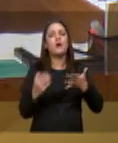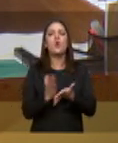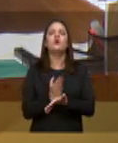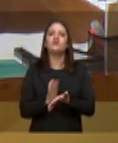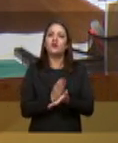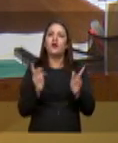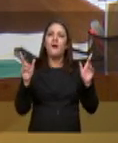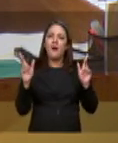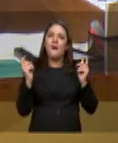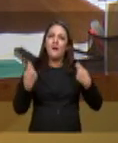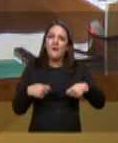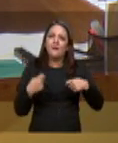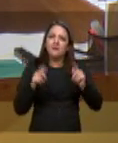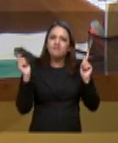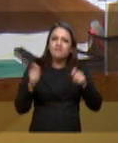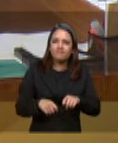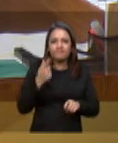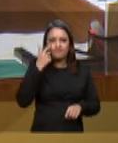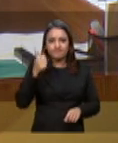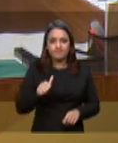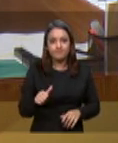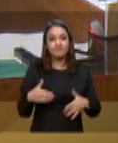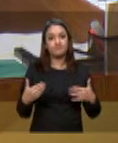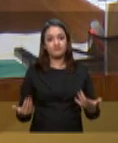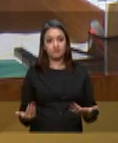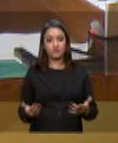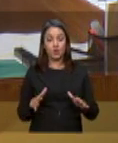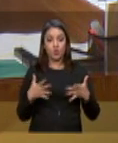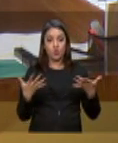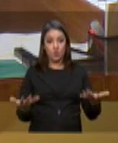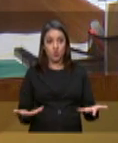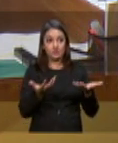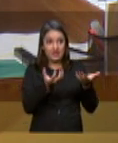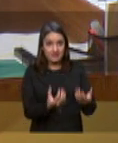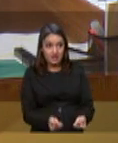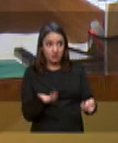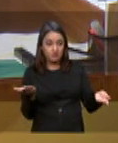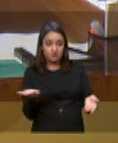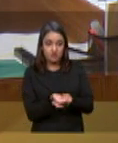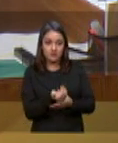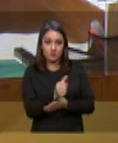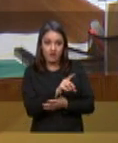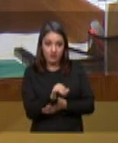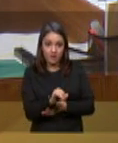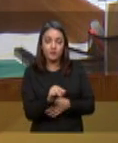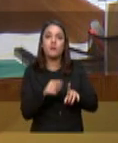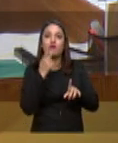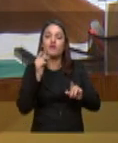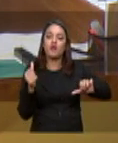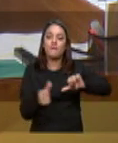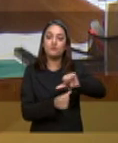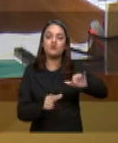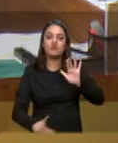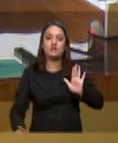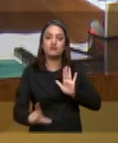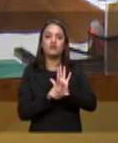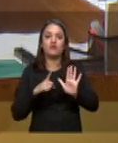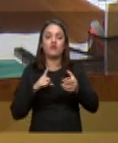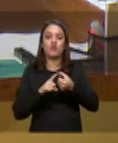detida. Sob tal ângulo, volto ao que eu aludi quando do conhecimento da presente ação, para destacar que a mudança legislativa introduzida no